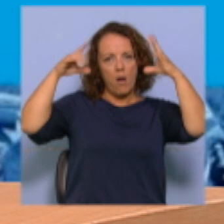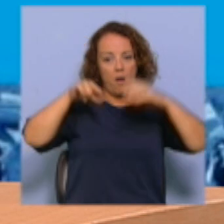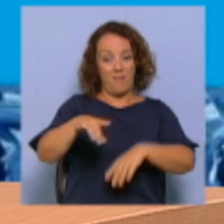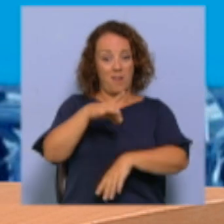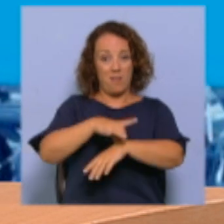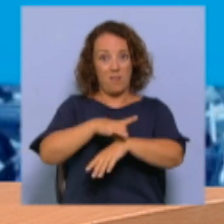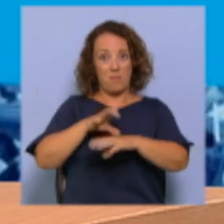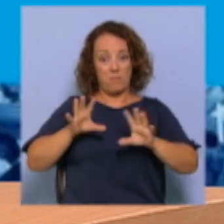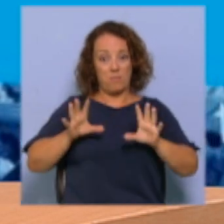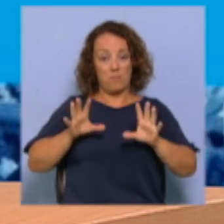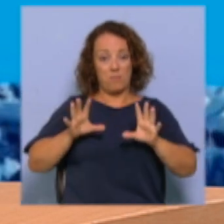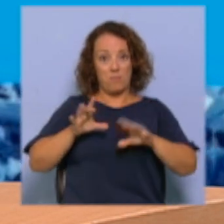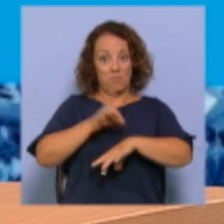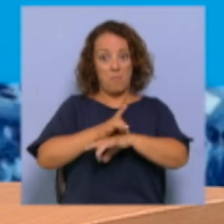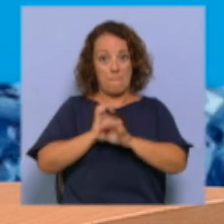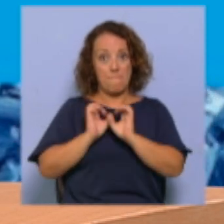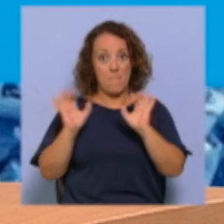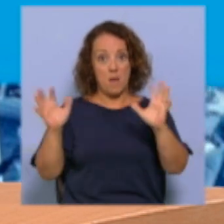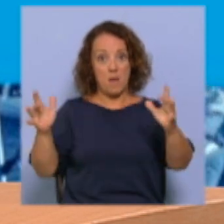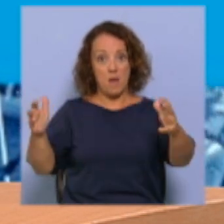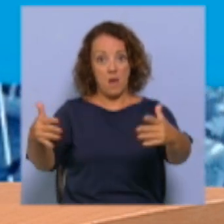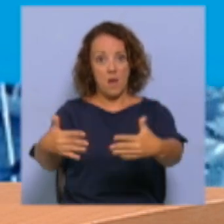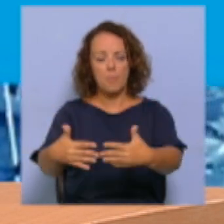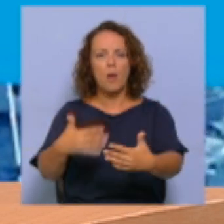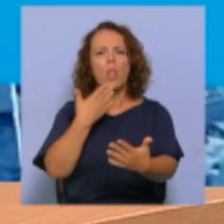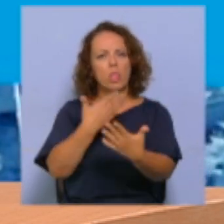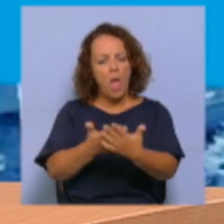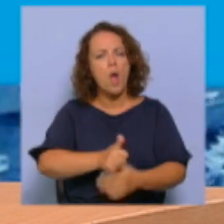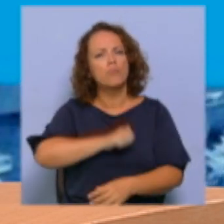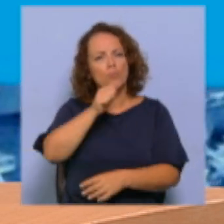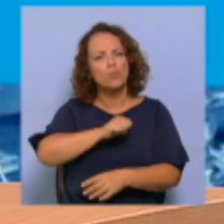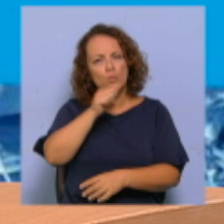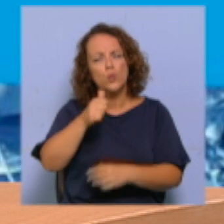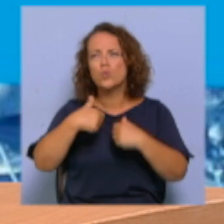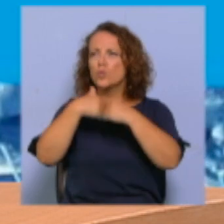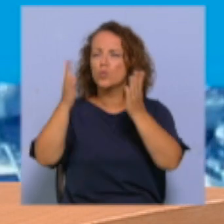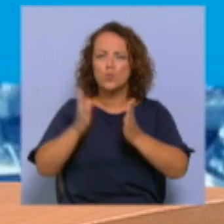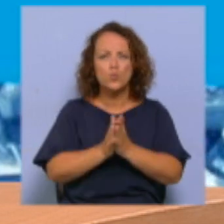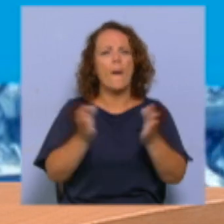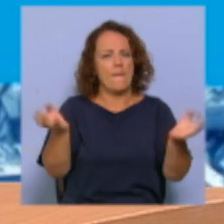pandemia causa mortes em todos os lados, mas causa,